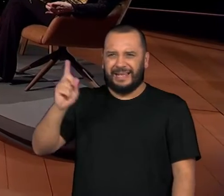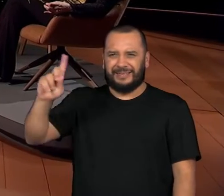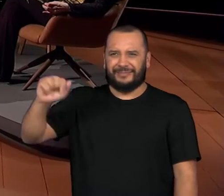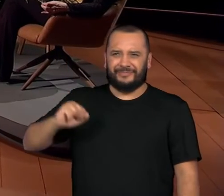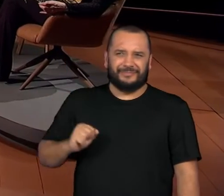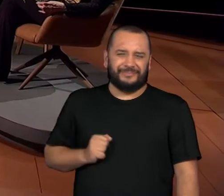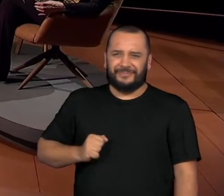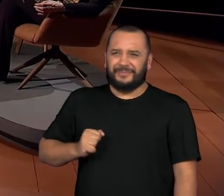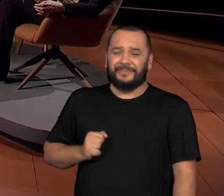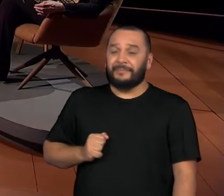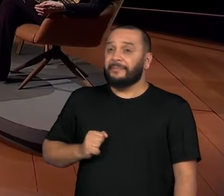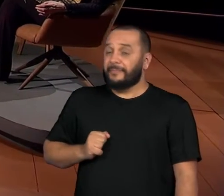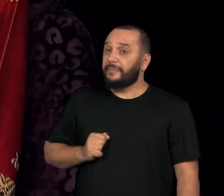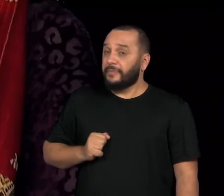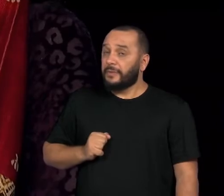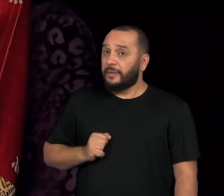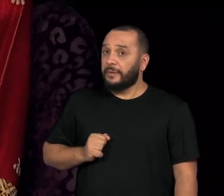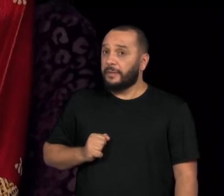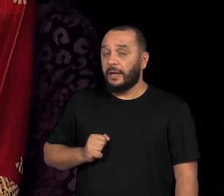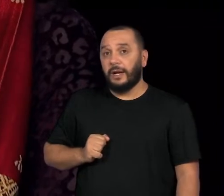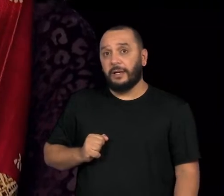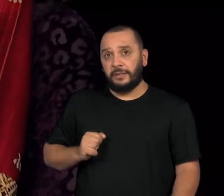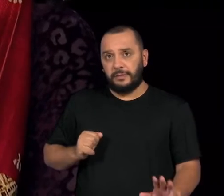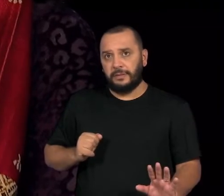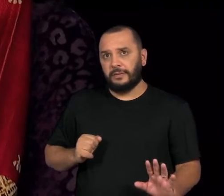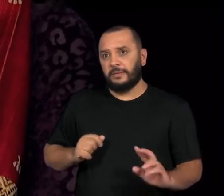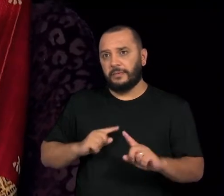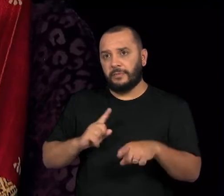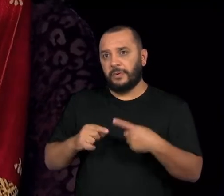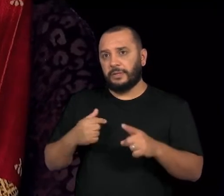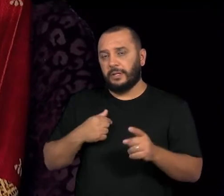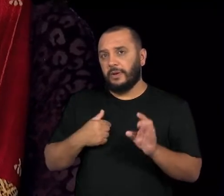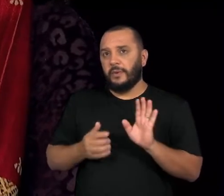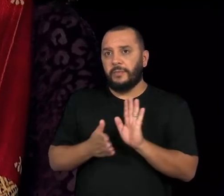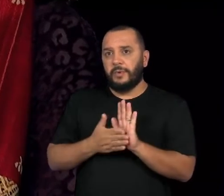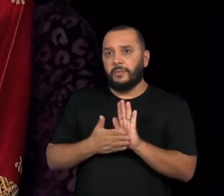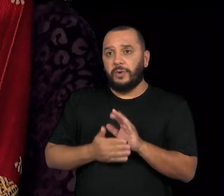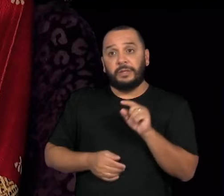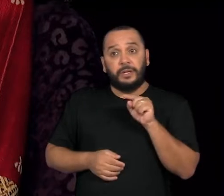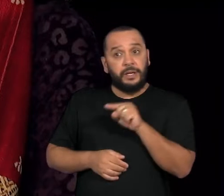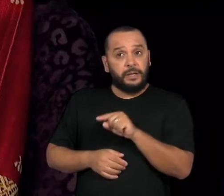aí, depois eu propus esse tema